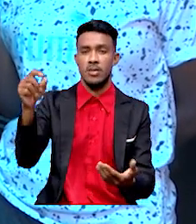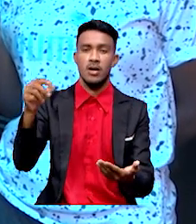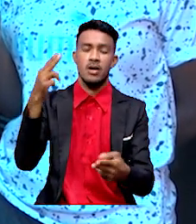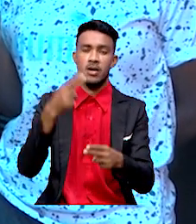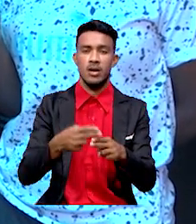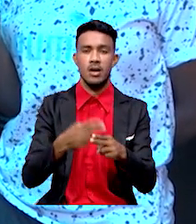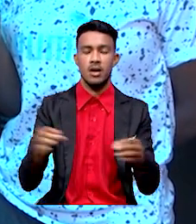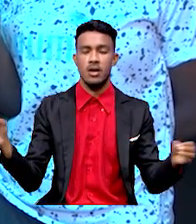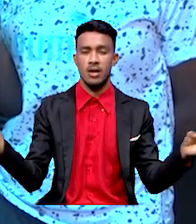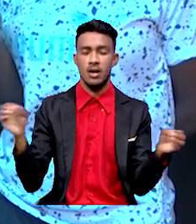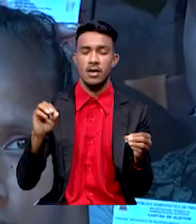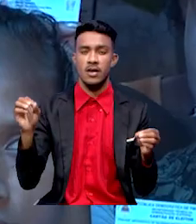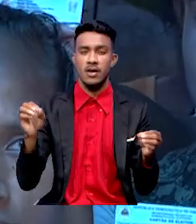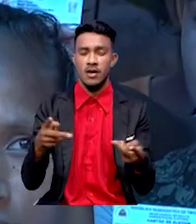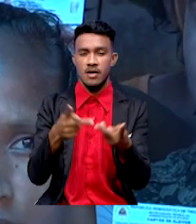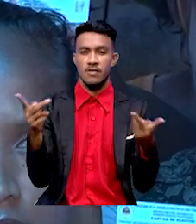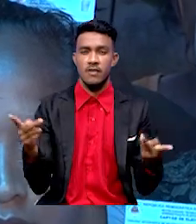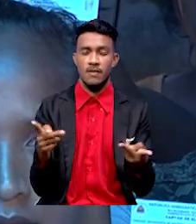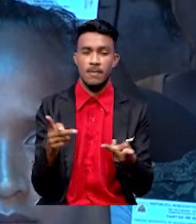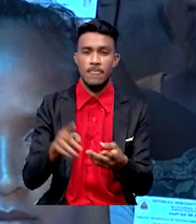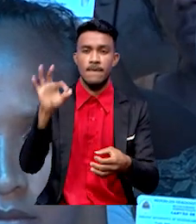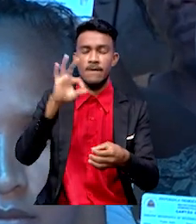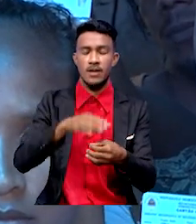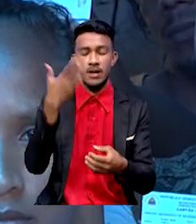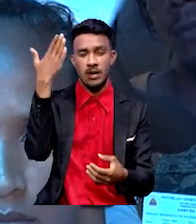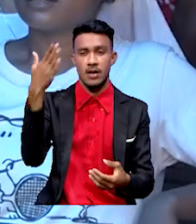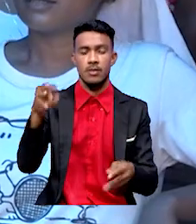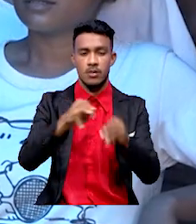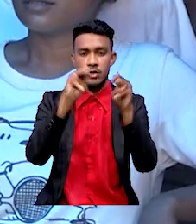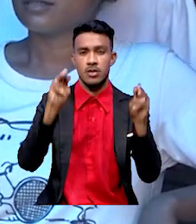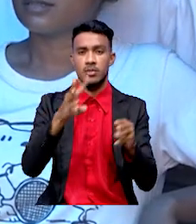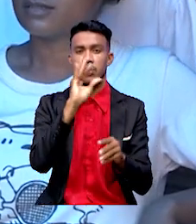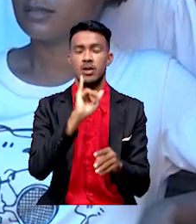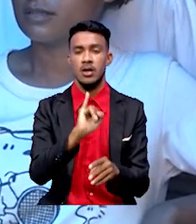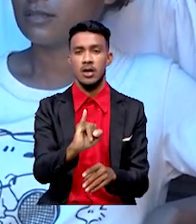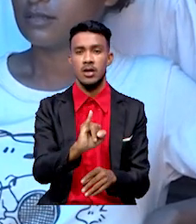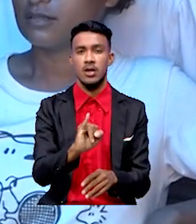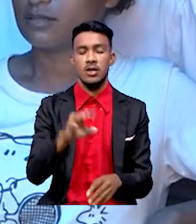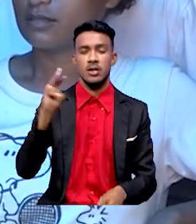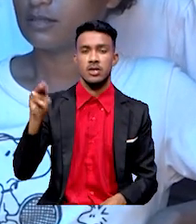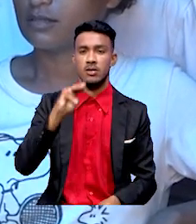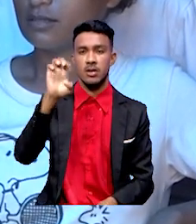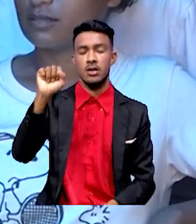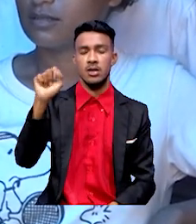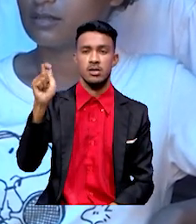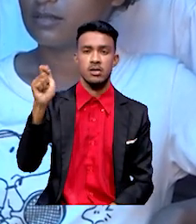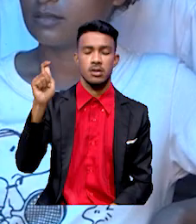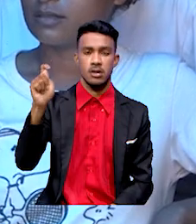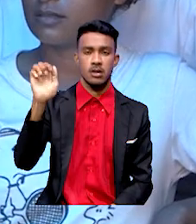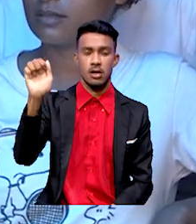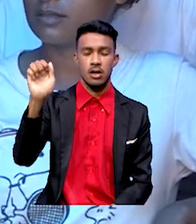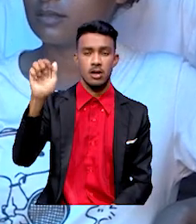Centro Votação Paralelo Nebe Estabelece e a Capital Dili. Nune e a segunda semana ne, está a halo clarificação